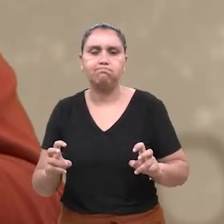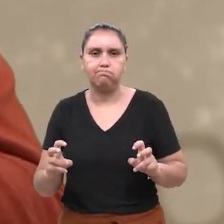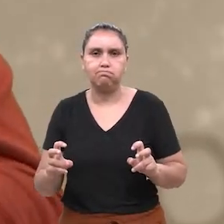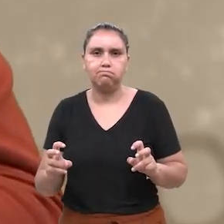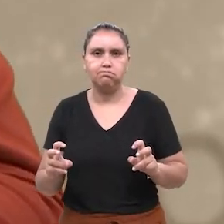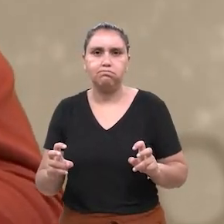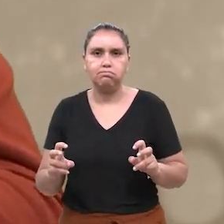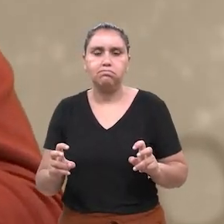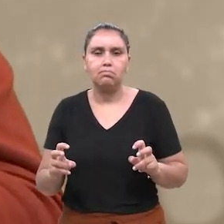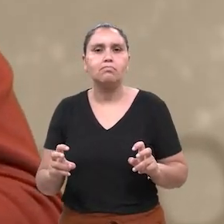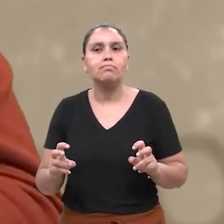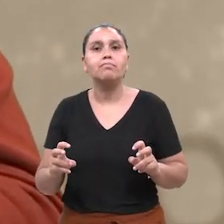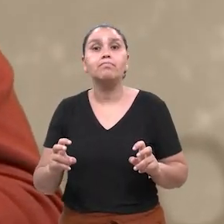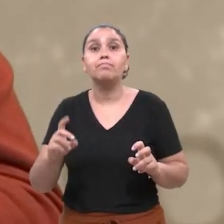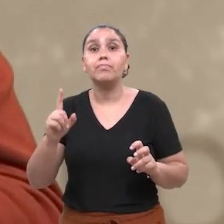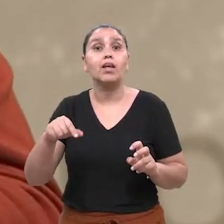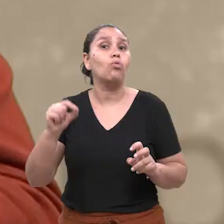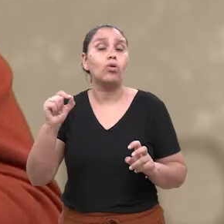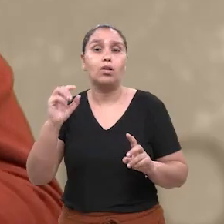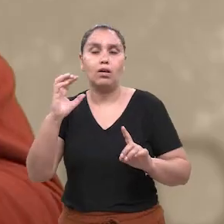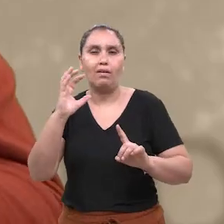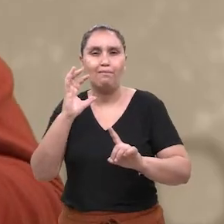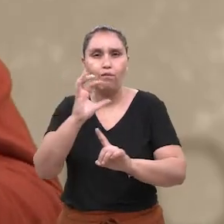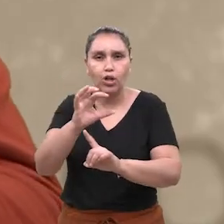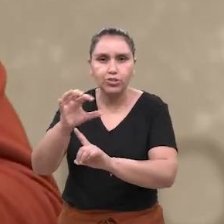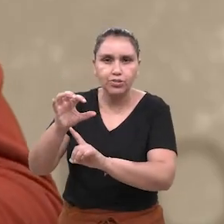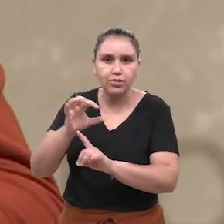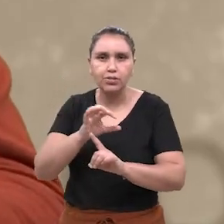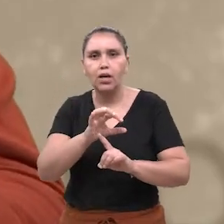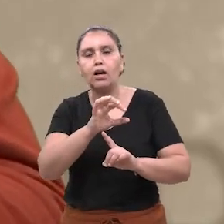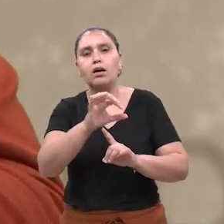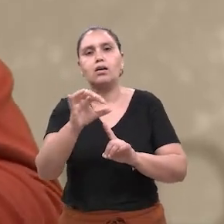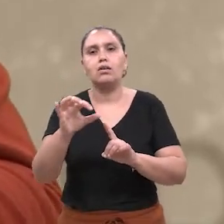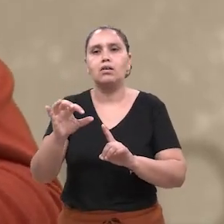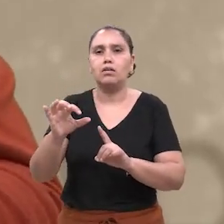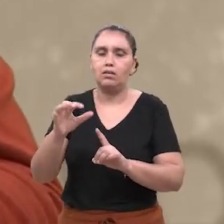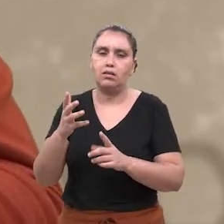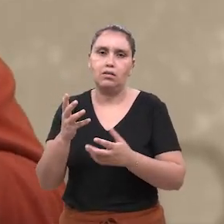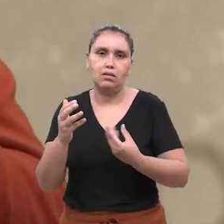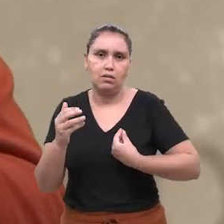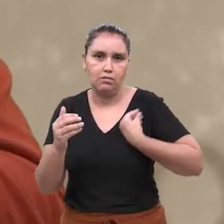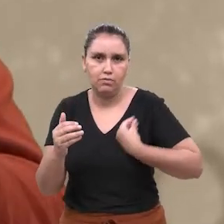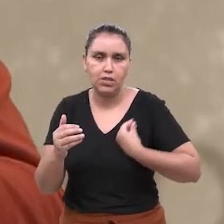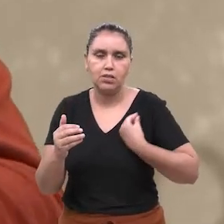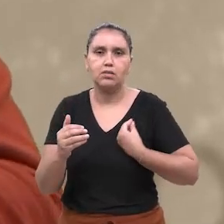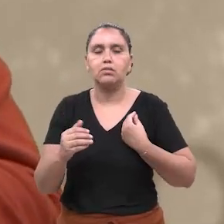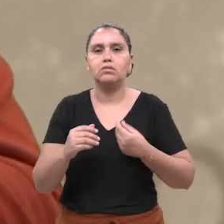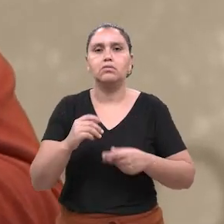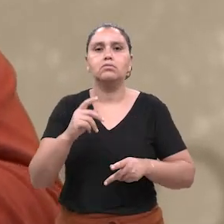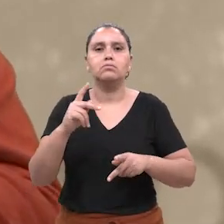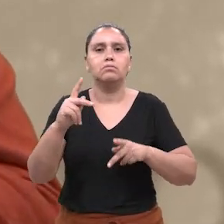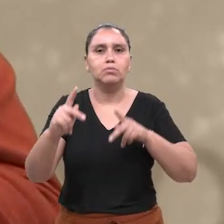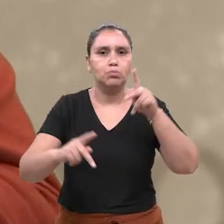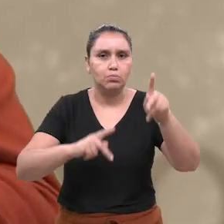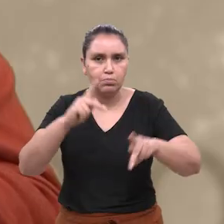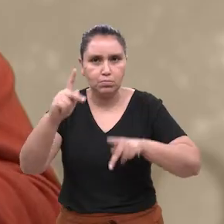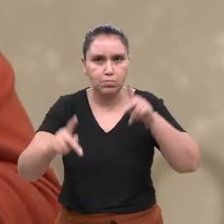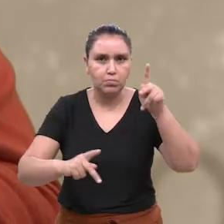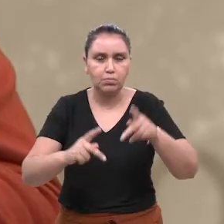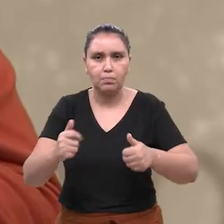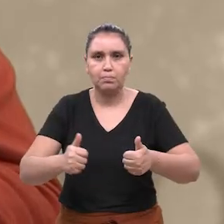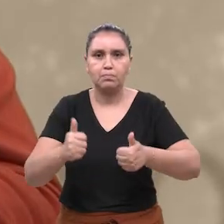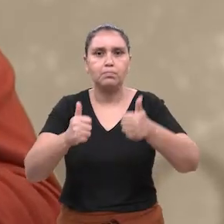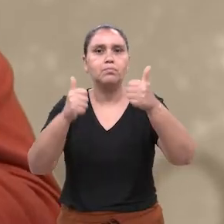os debates, na verdade, eles sempre são para impactar a vida de alguém. Não se debate nada que não